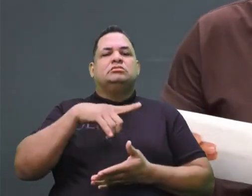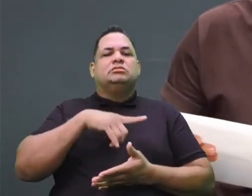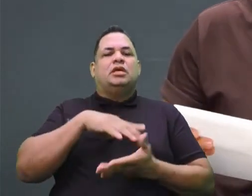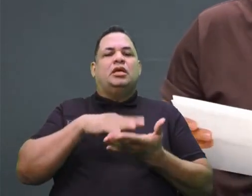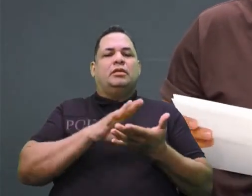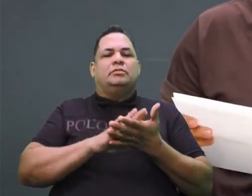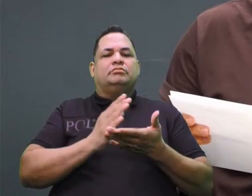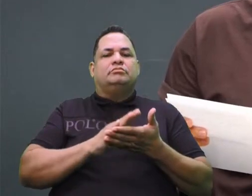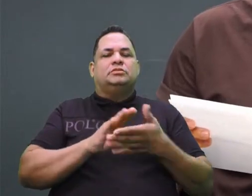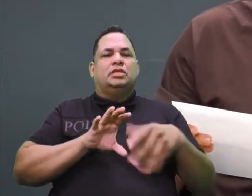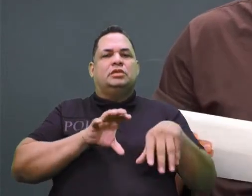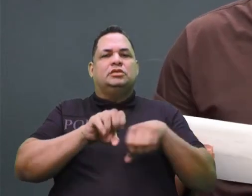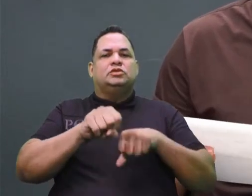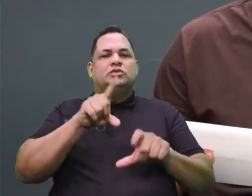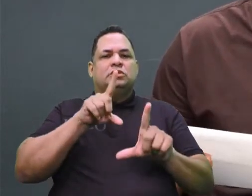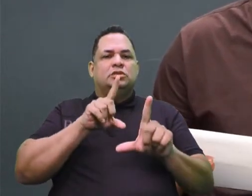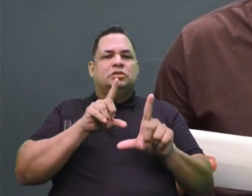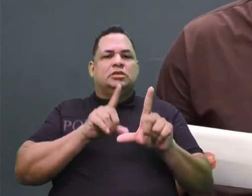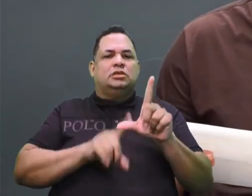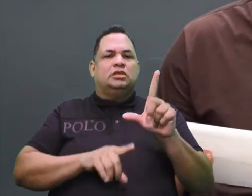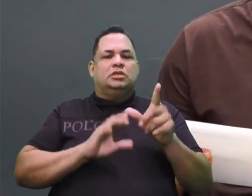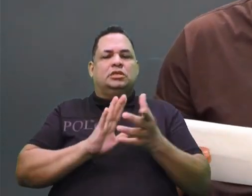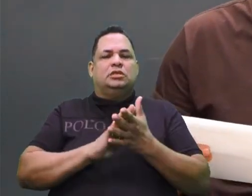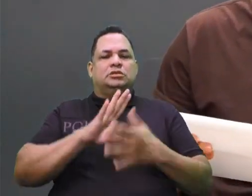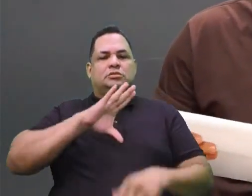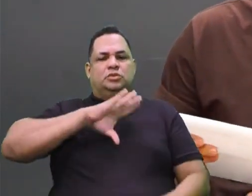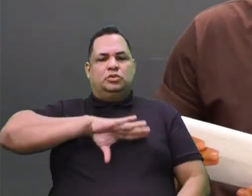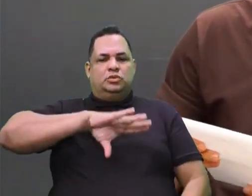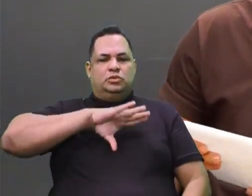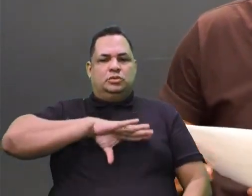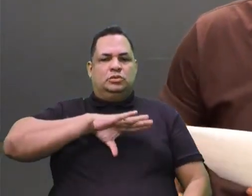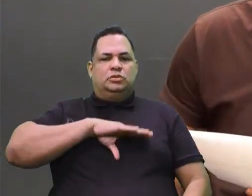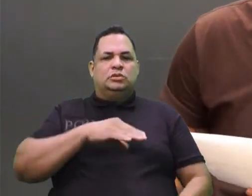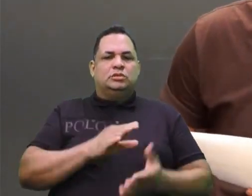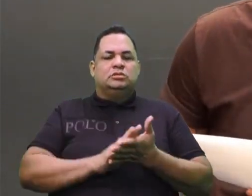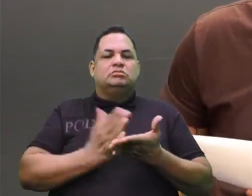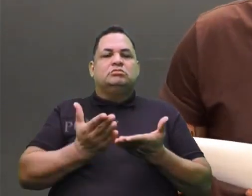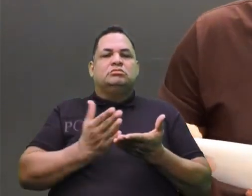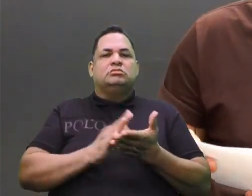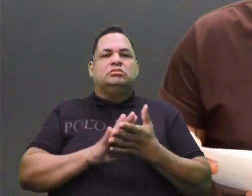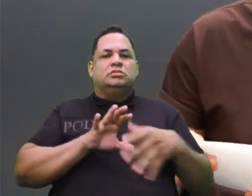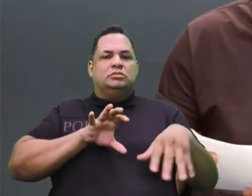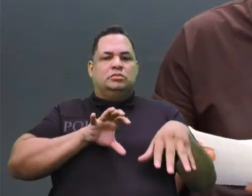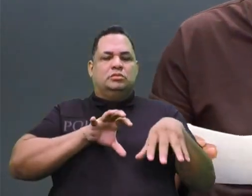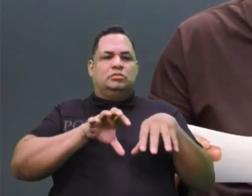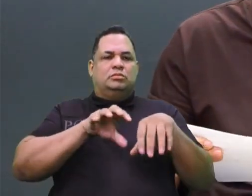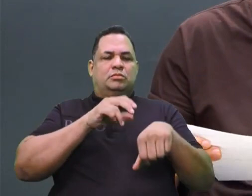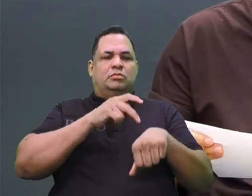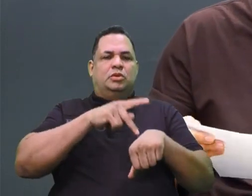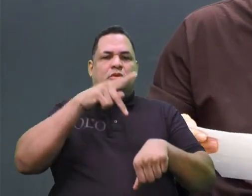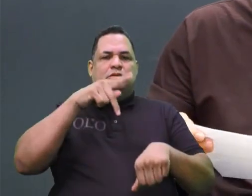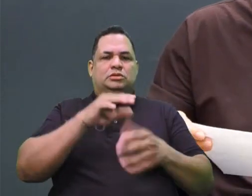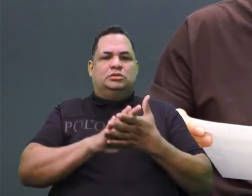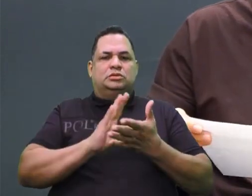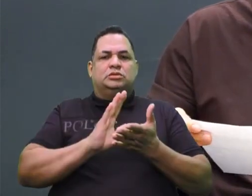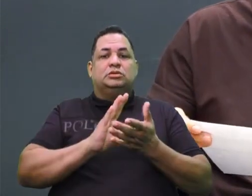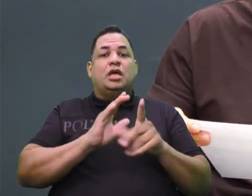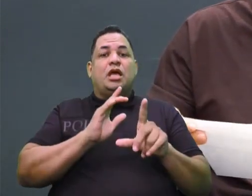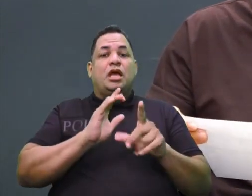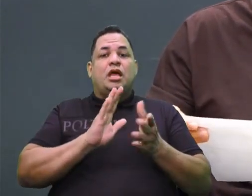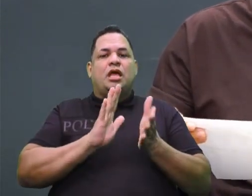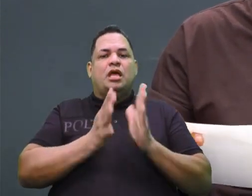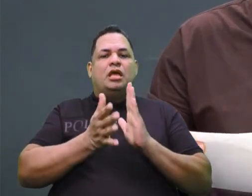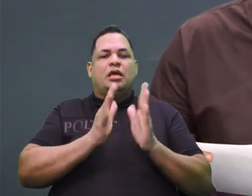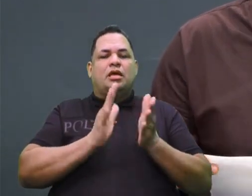Português e suas literaturas na UNIR, né, professora? Sim. Especialista em Libras e Educação Especial. Experiência